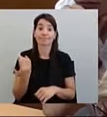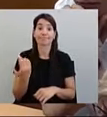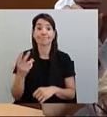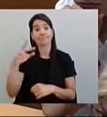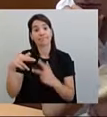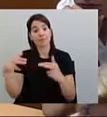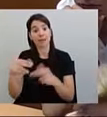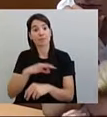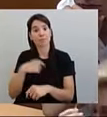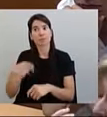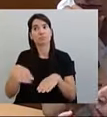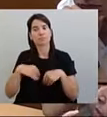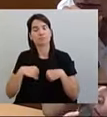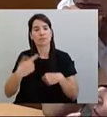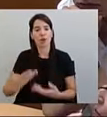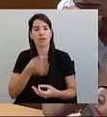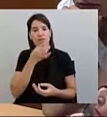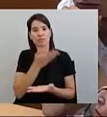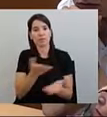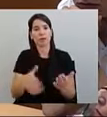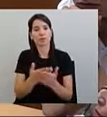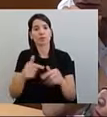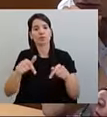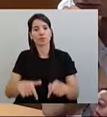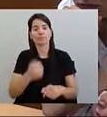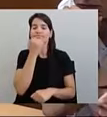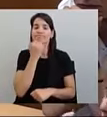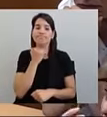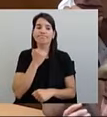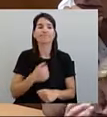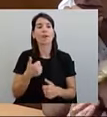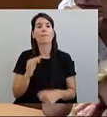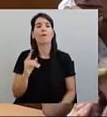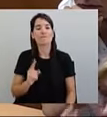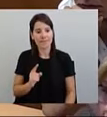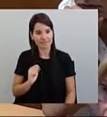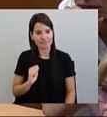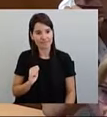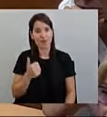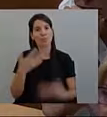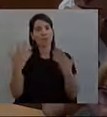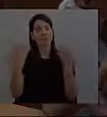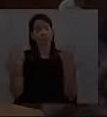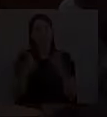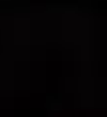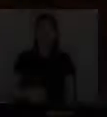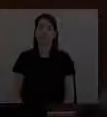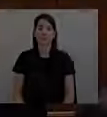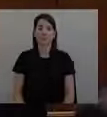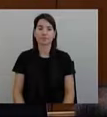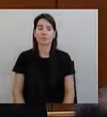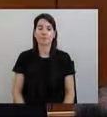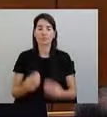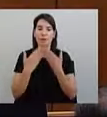Presidente acolheram e estamos aqui a falar desta proposta hoje com todo o gosto, toda a boa fé e boa disposição. Muito obrigado, Sr. Presidente.